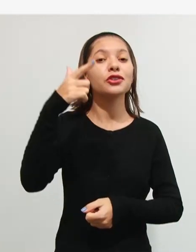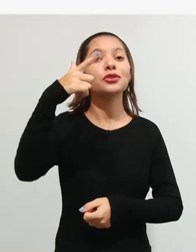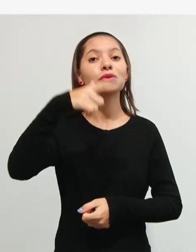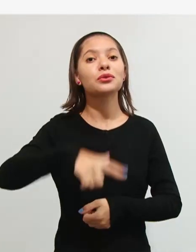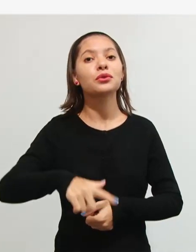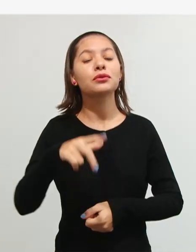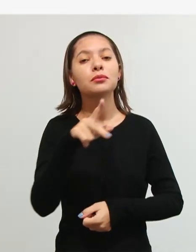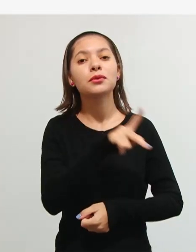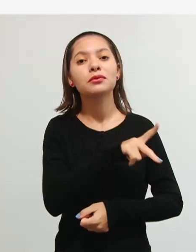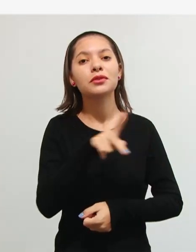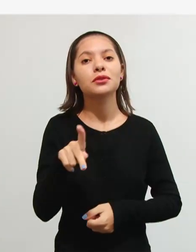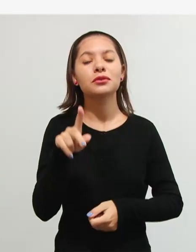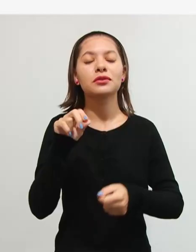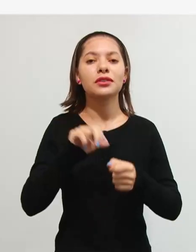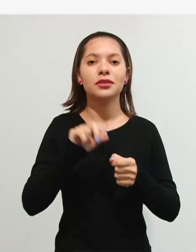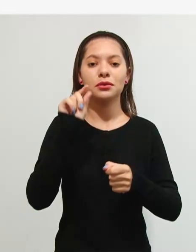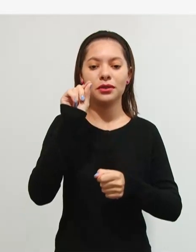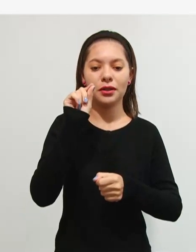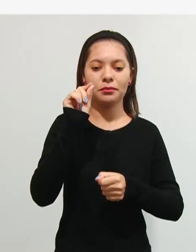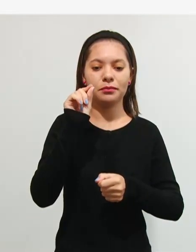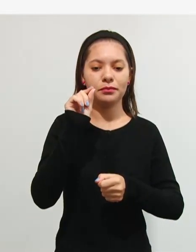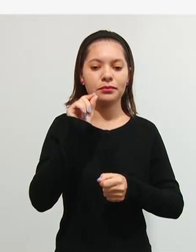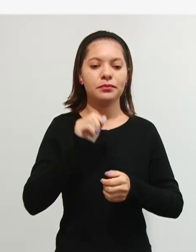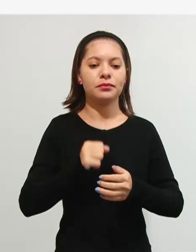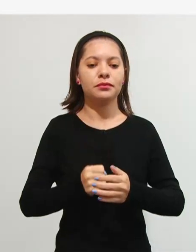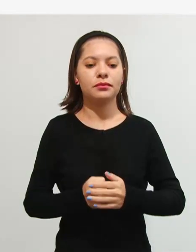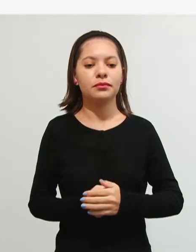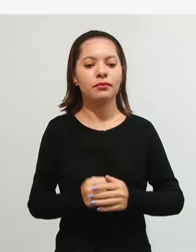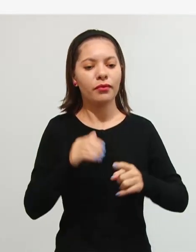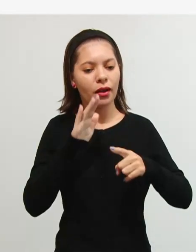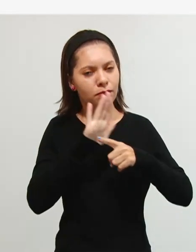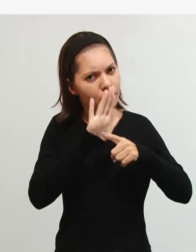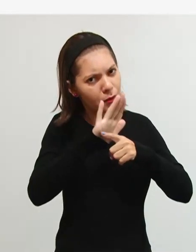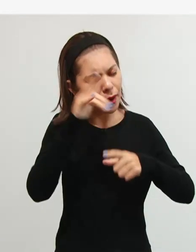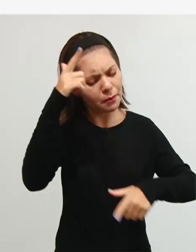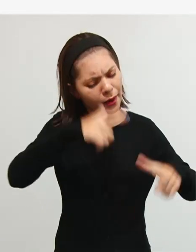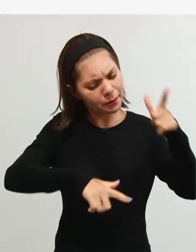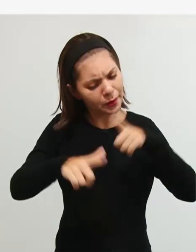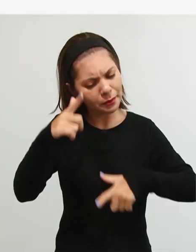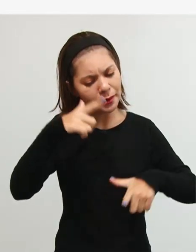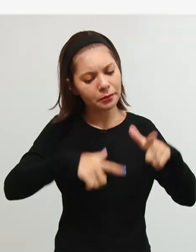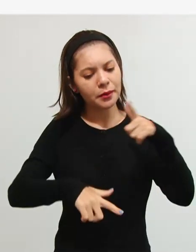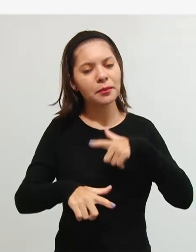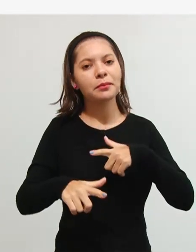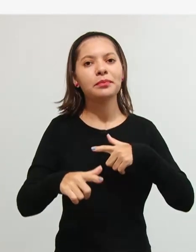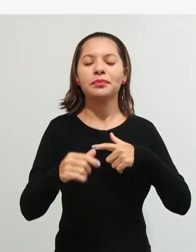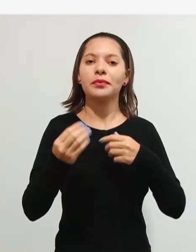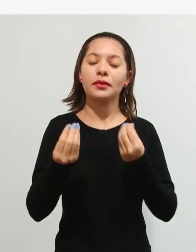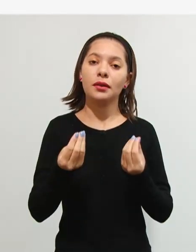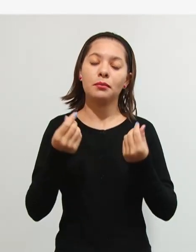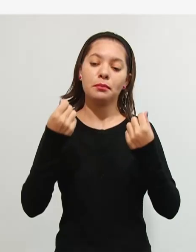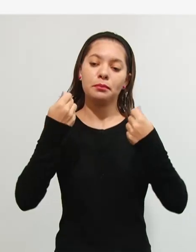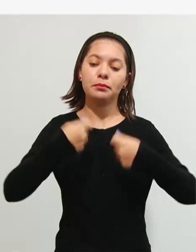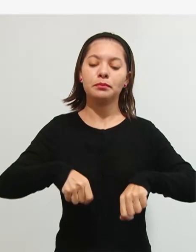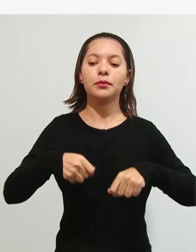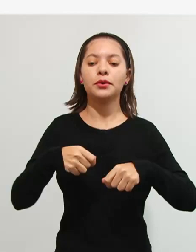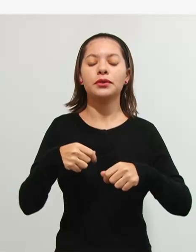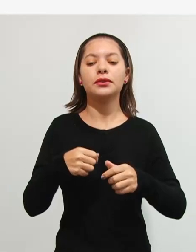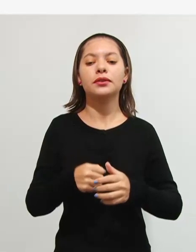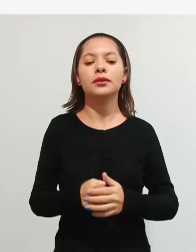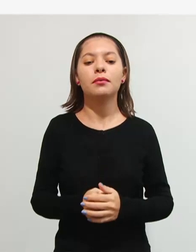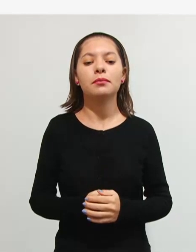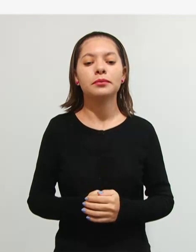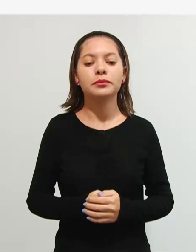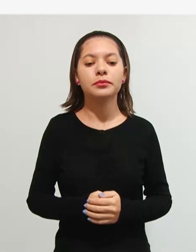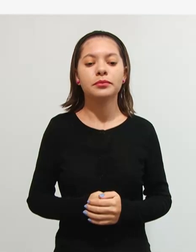de observação, provia ao aluno contingências de reforçamento. Então, ele poderia passar um pouco mais de